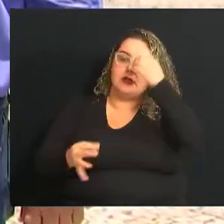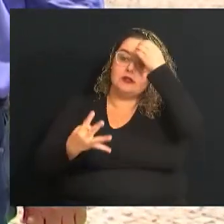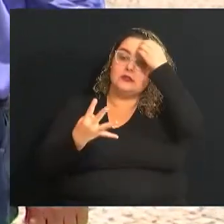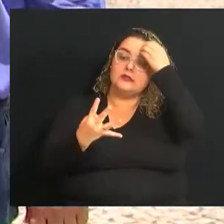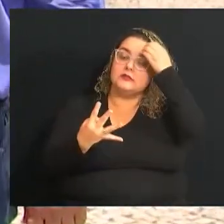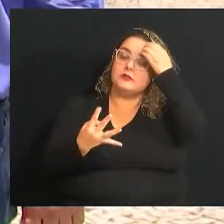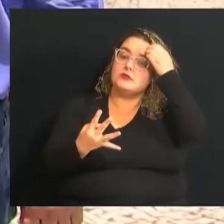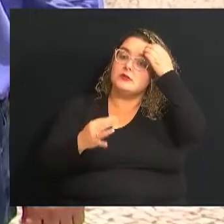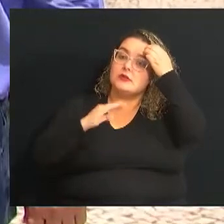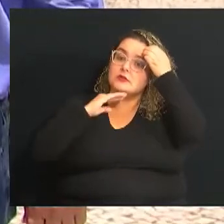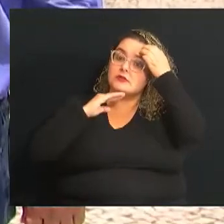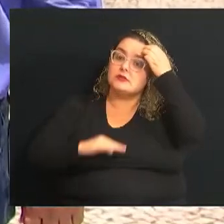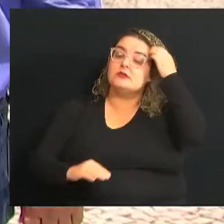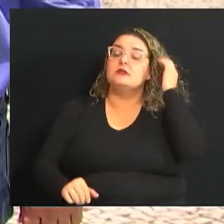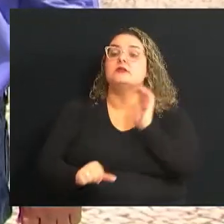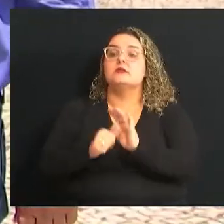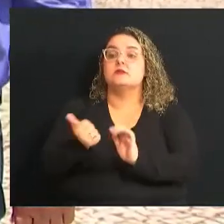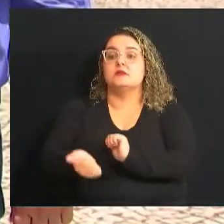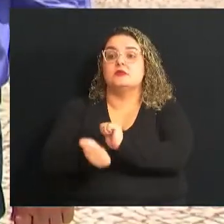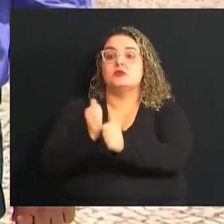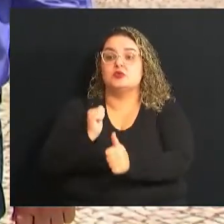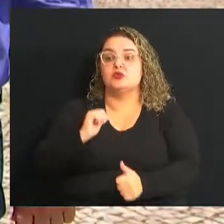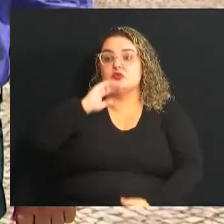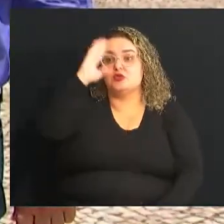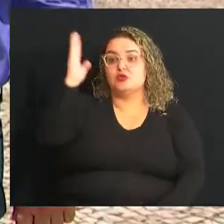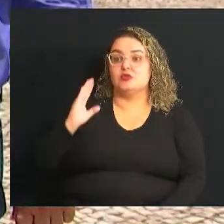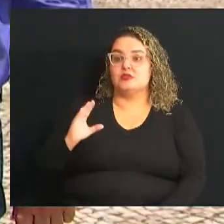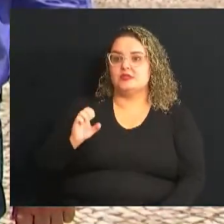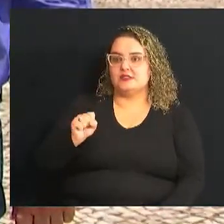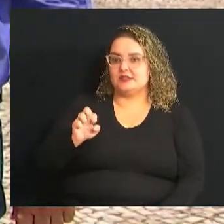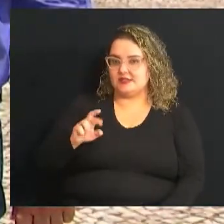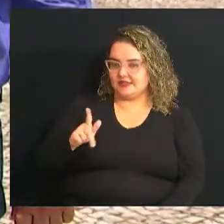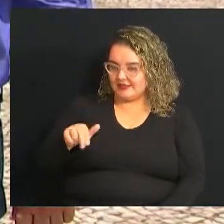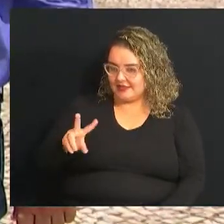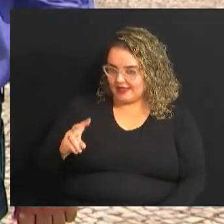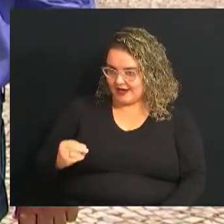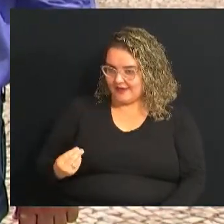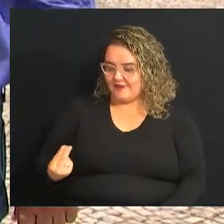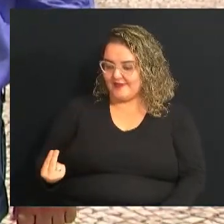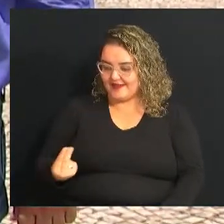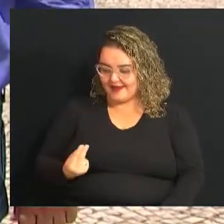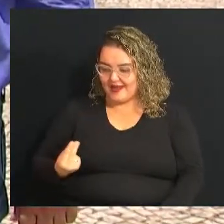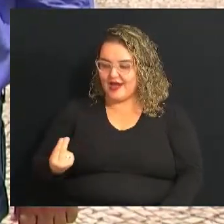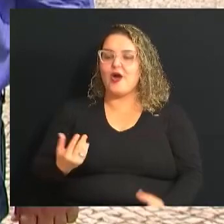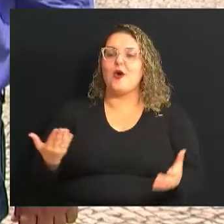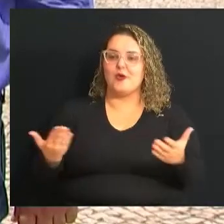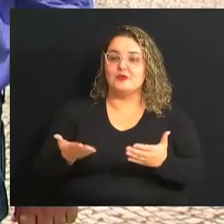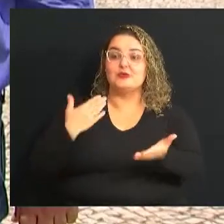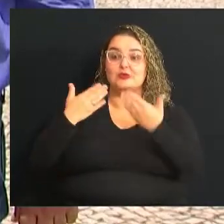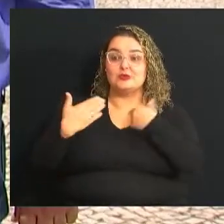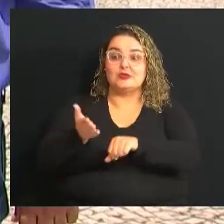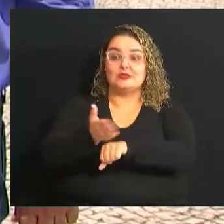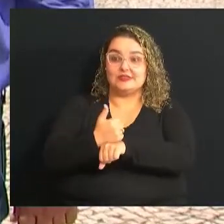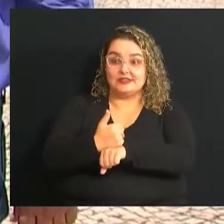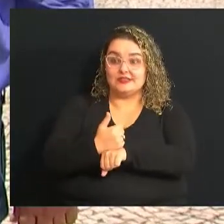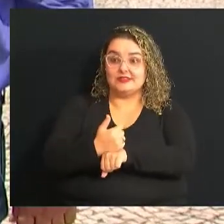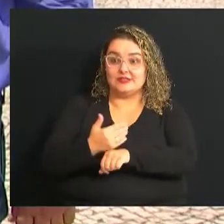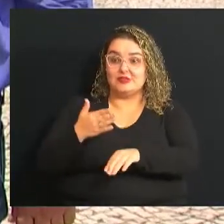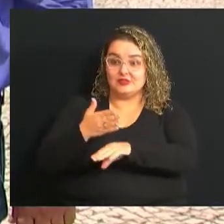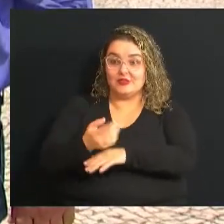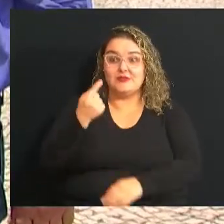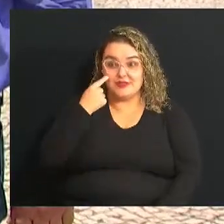aqui, nós estamos numa ponta do Largo do Rosário, tem o telão ao fundo. Lá, um pouquinho atrás, tem algumas casinhas, mas já é